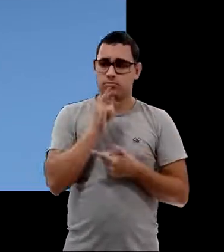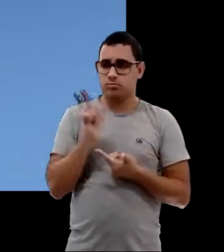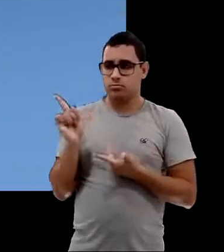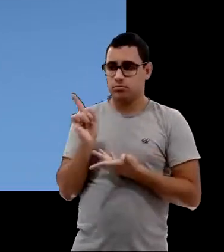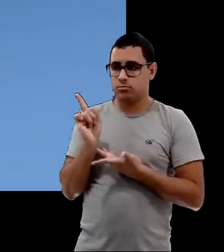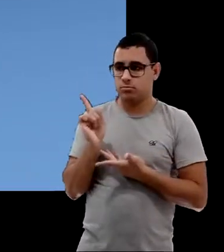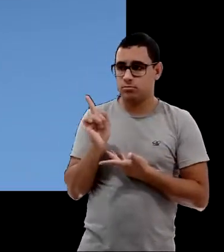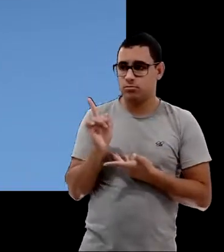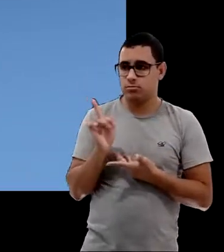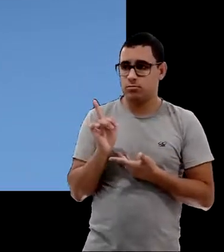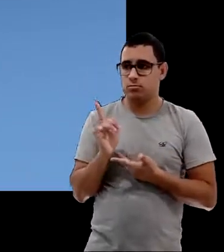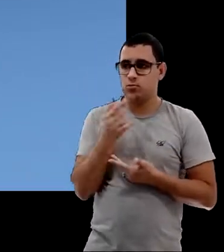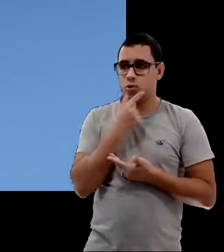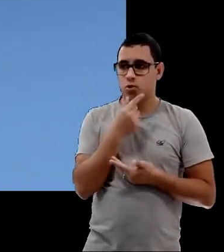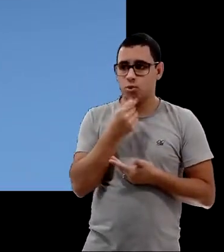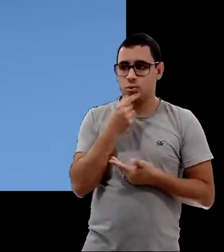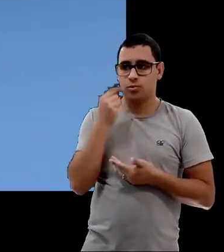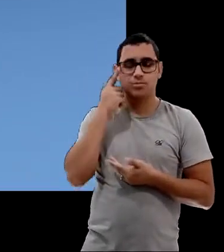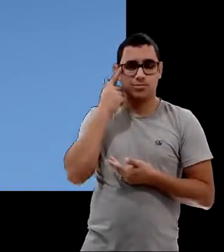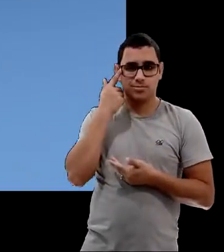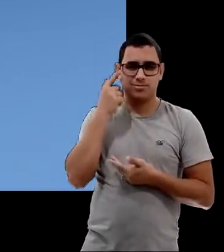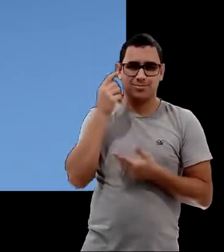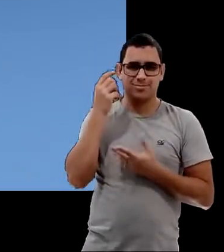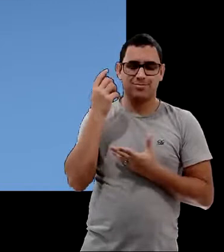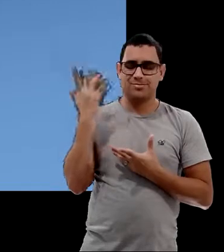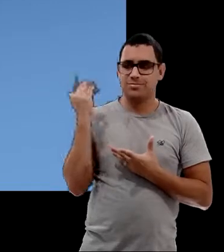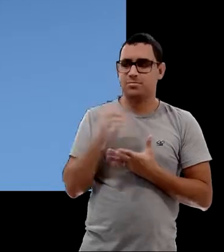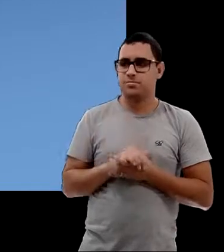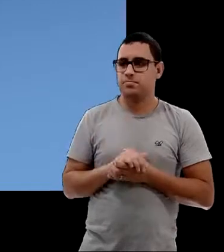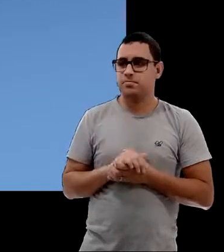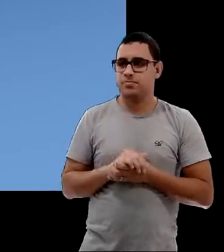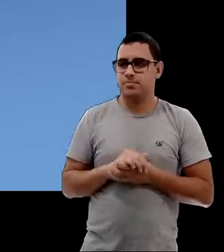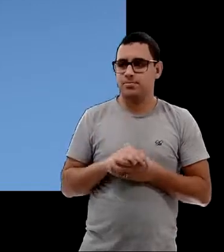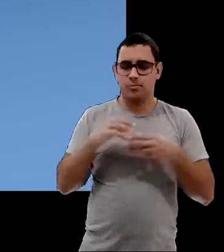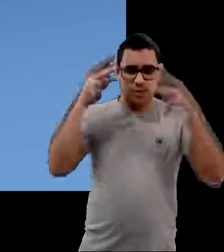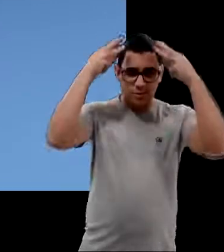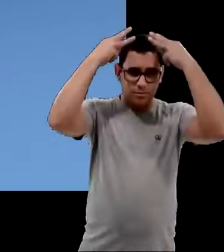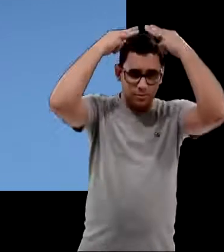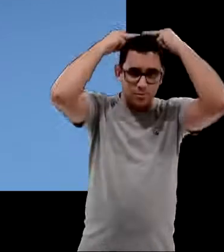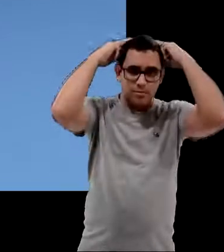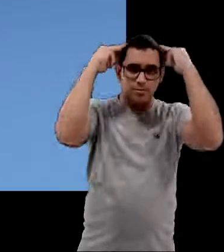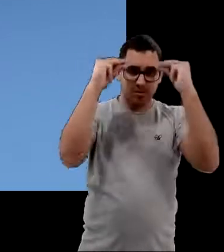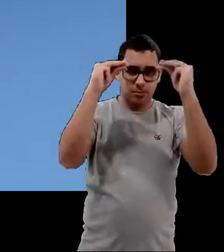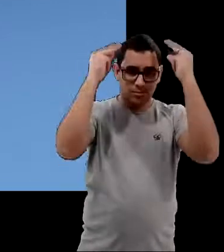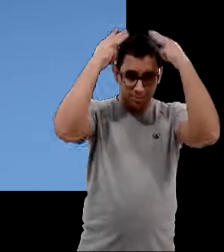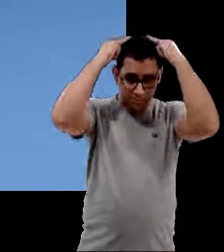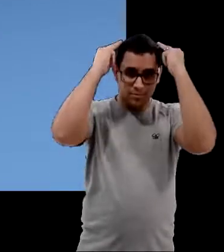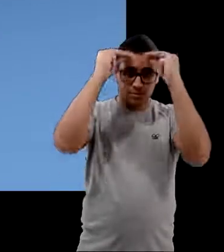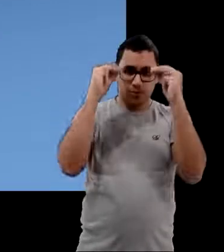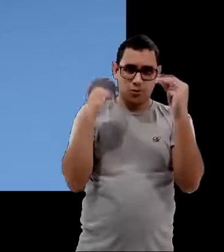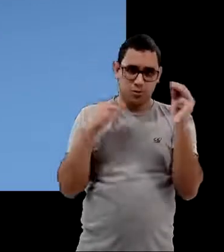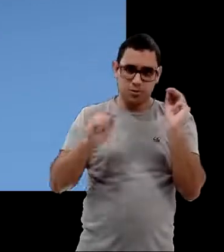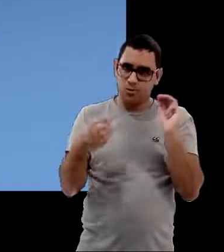chinês da Revolução Chinesa, revolução essa que exterminou quase 100